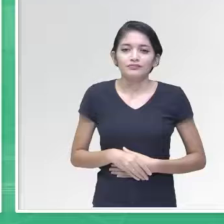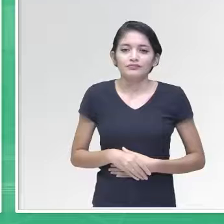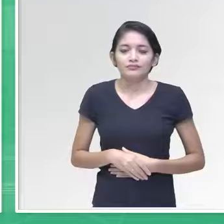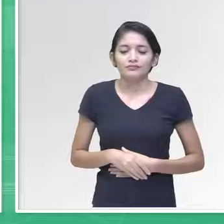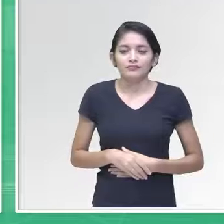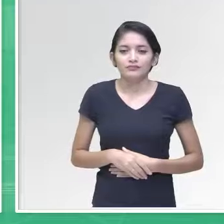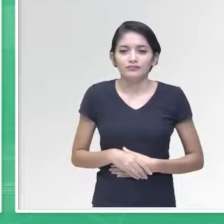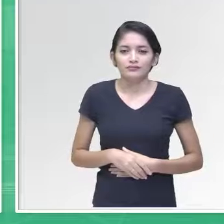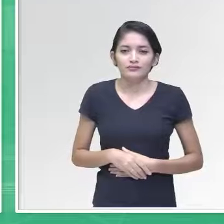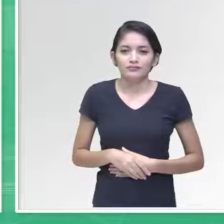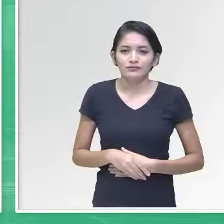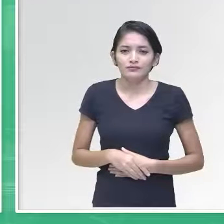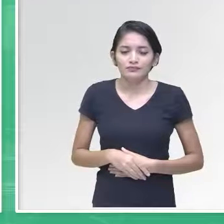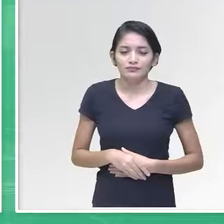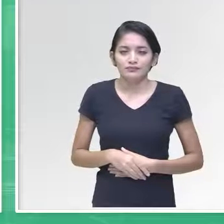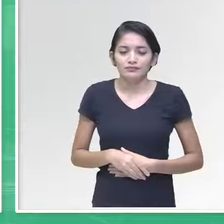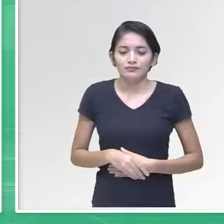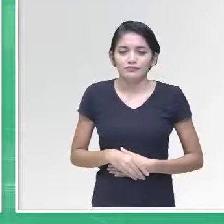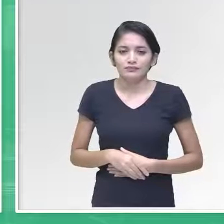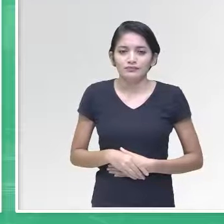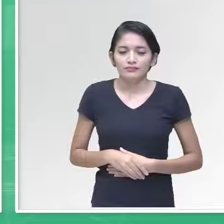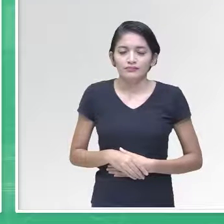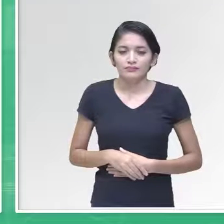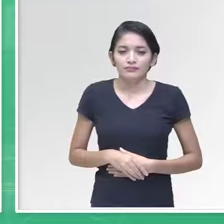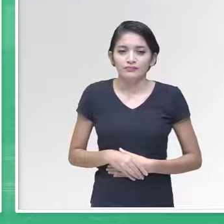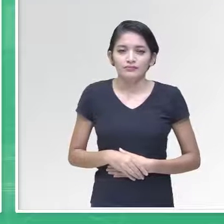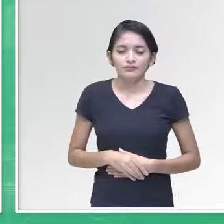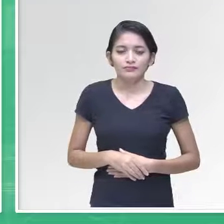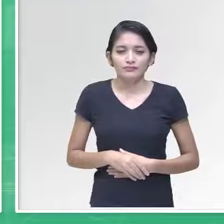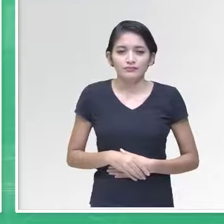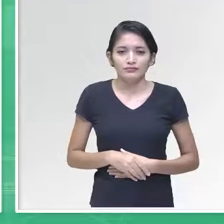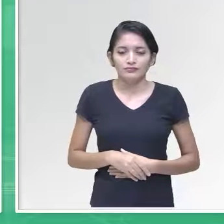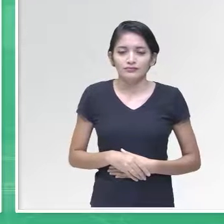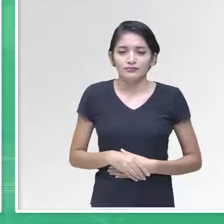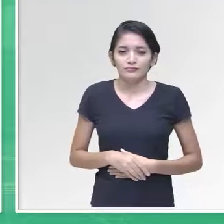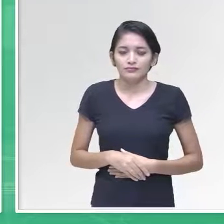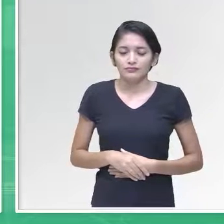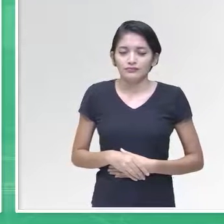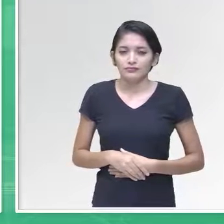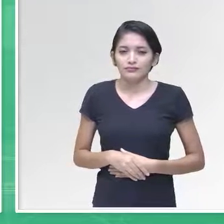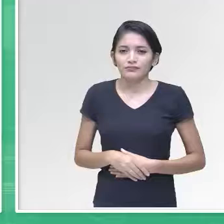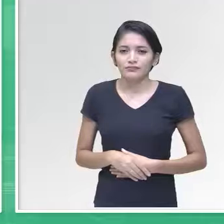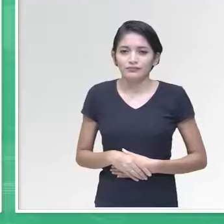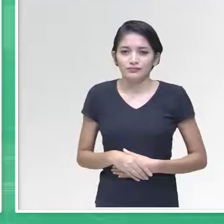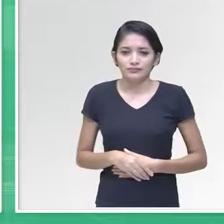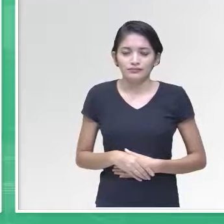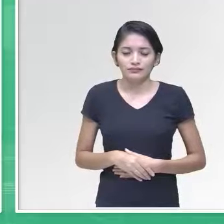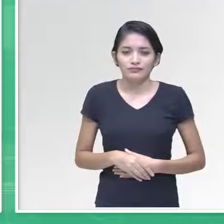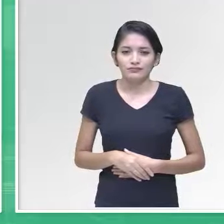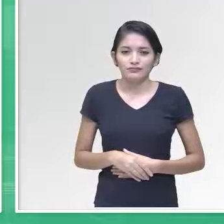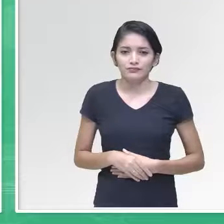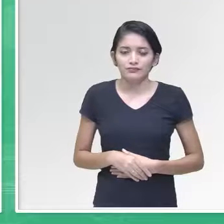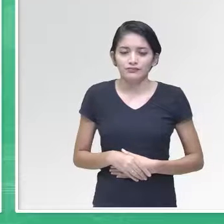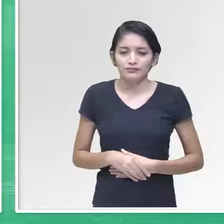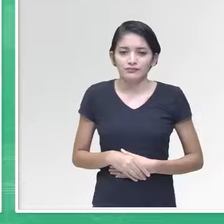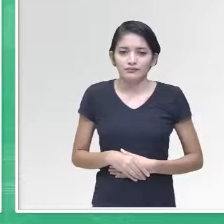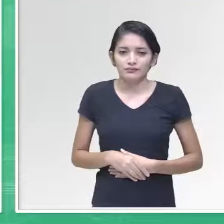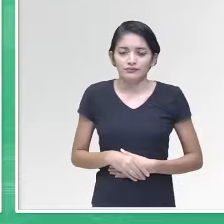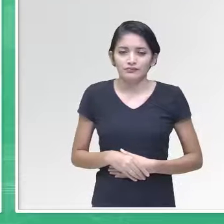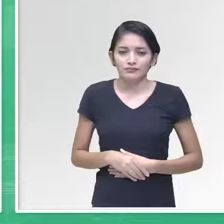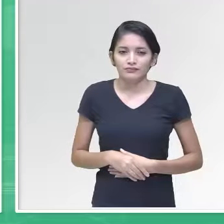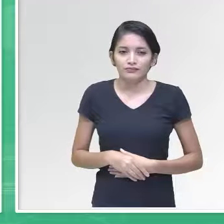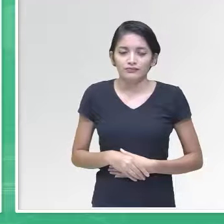né? Tananã, tananã, to be a super adhesive. Opa! Vamos